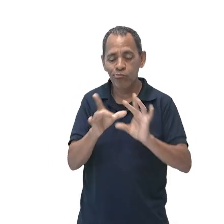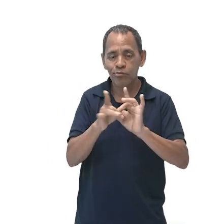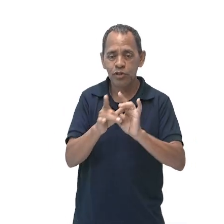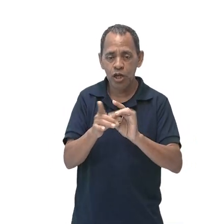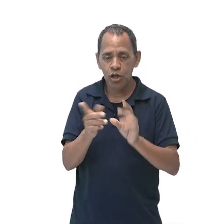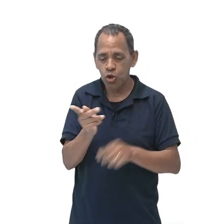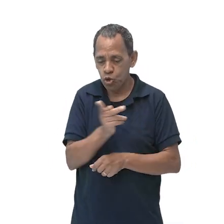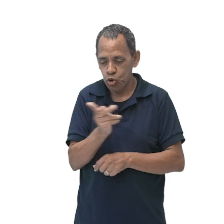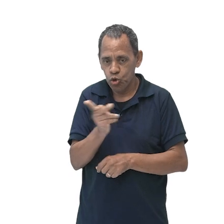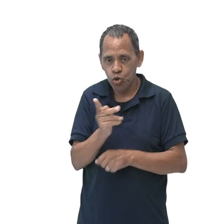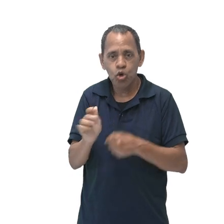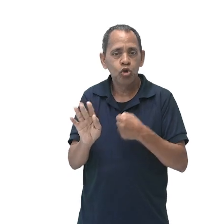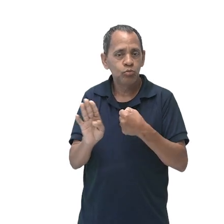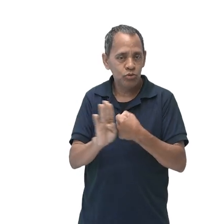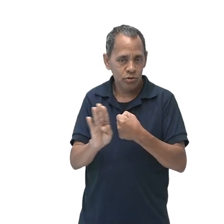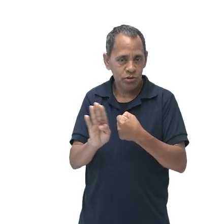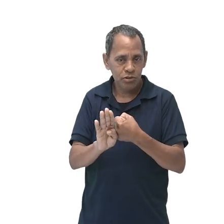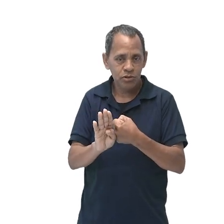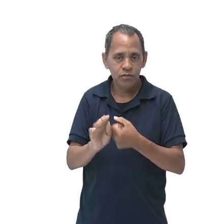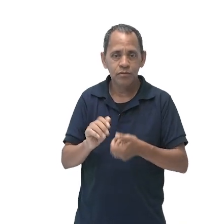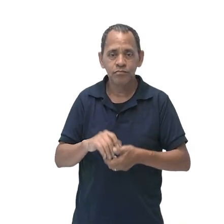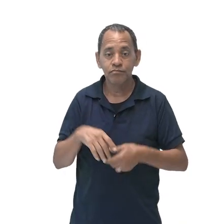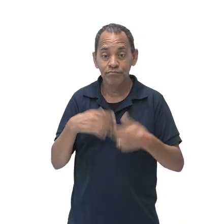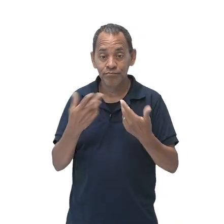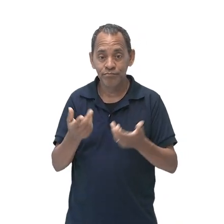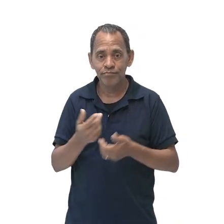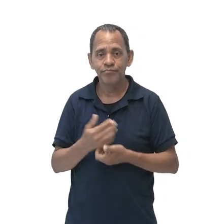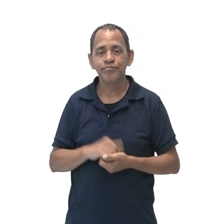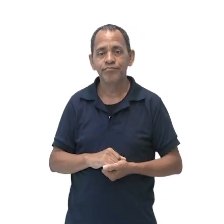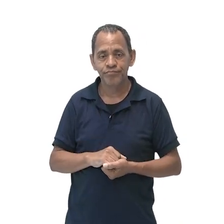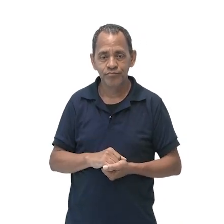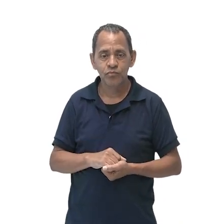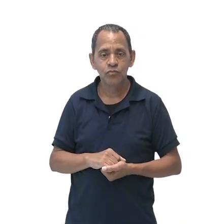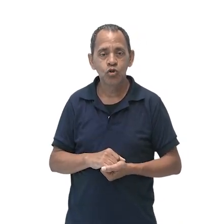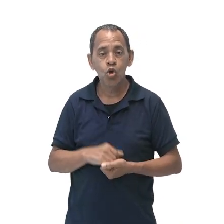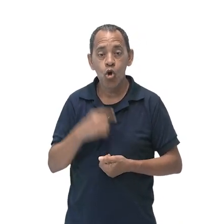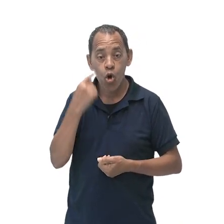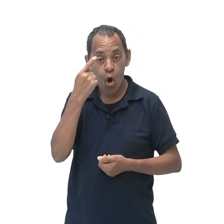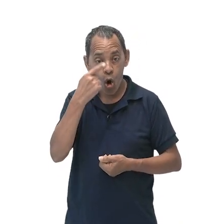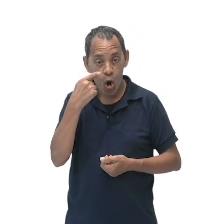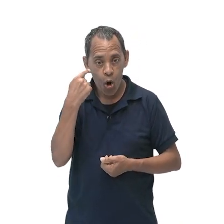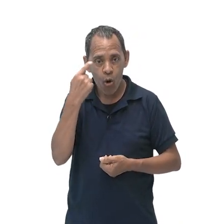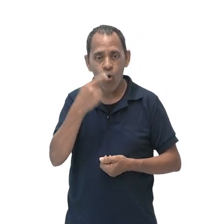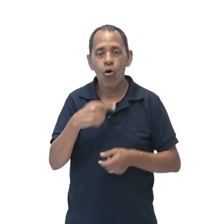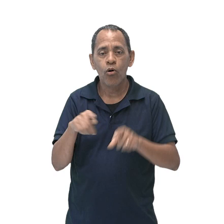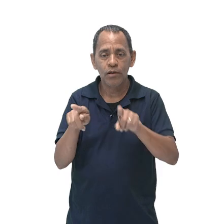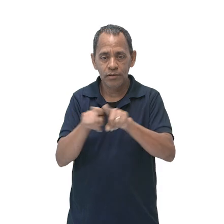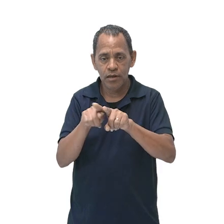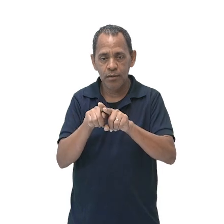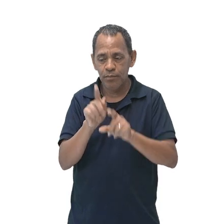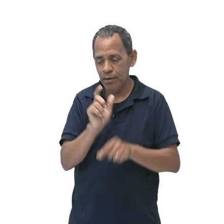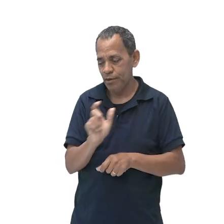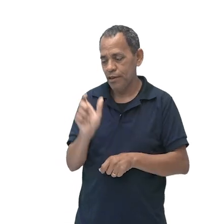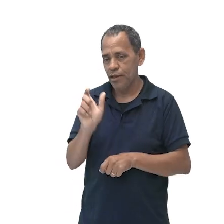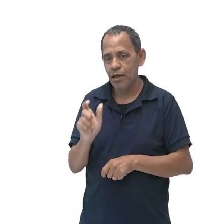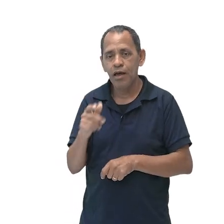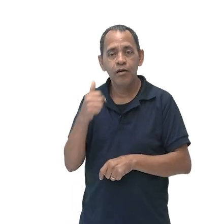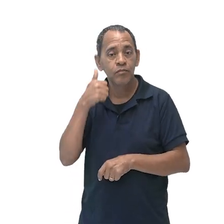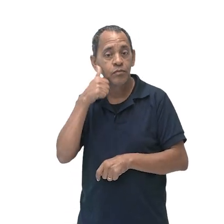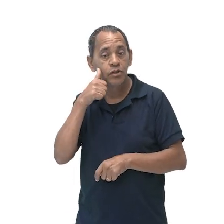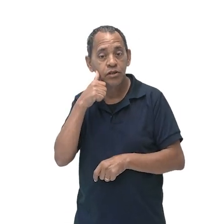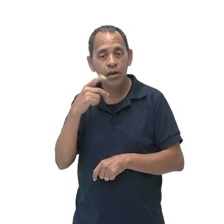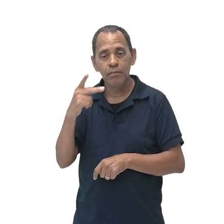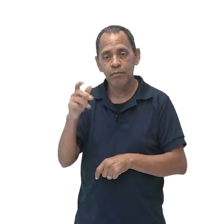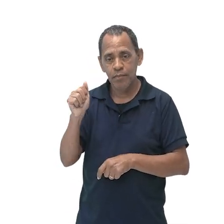palavras, dois substantivos. Quais são esses substantivos? A palavra olhos e a palavra Patrícia. E